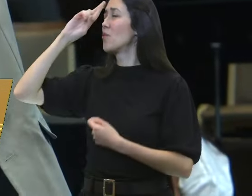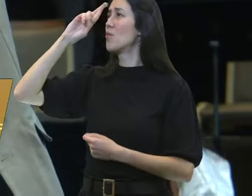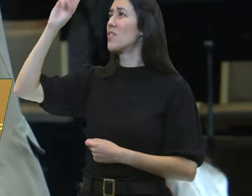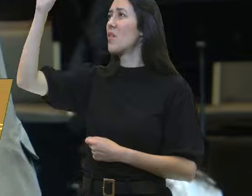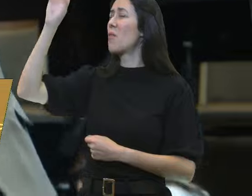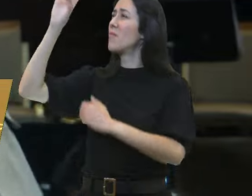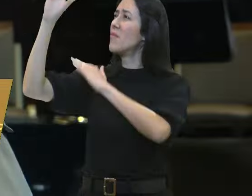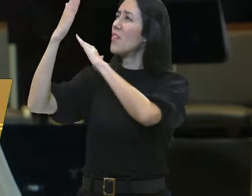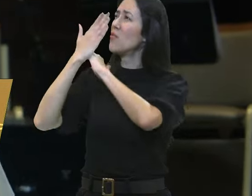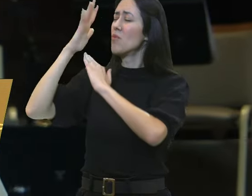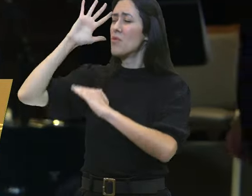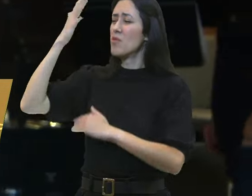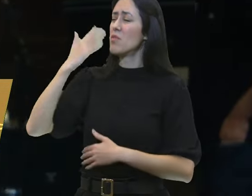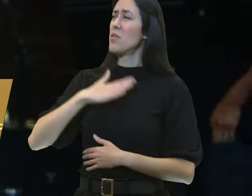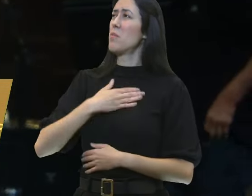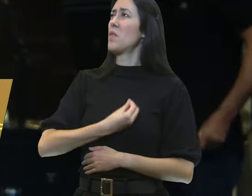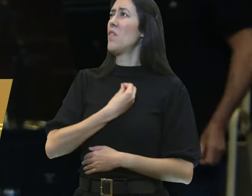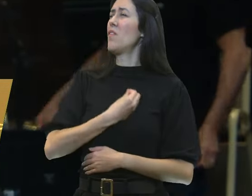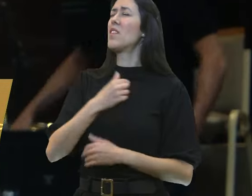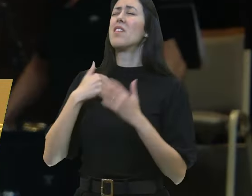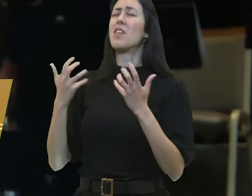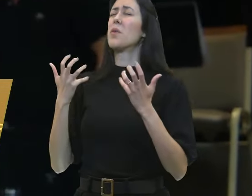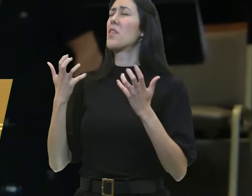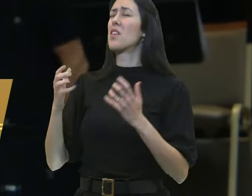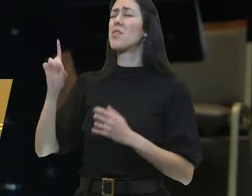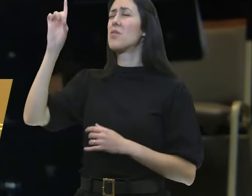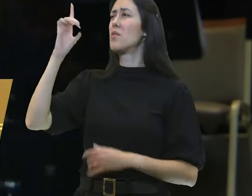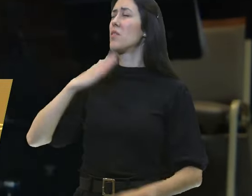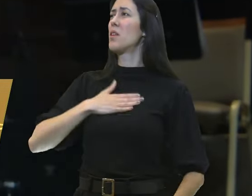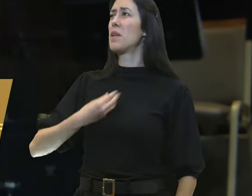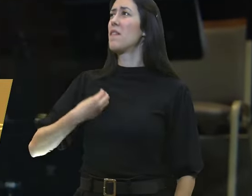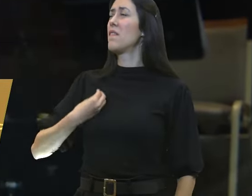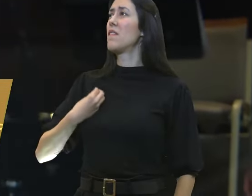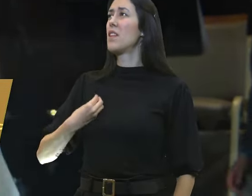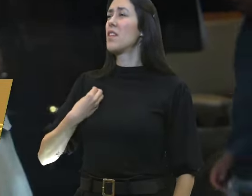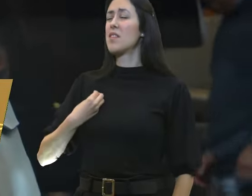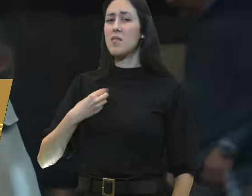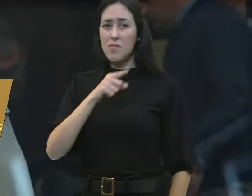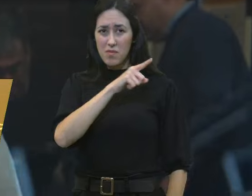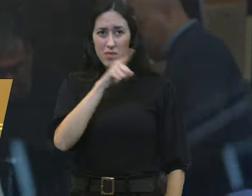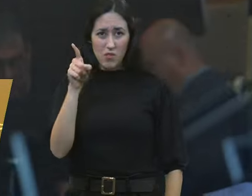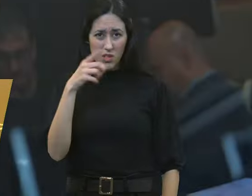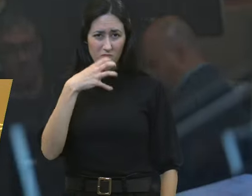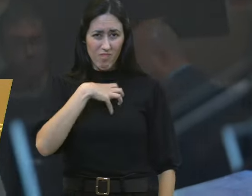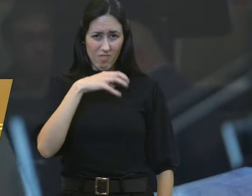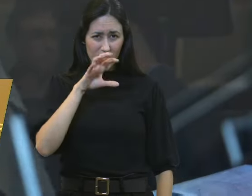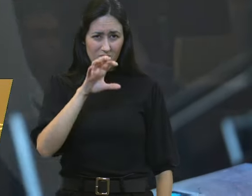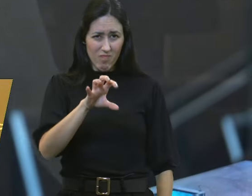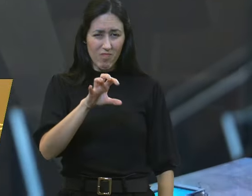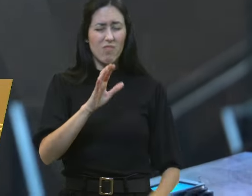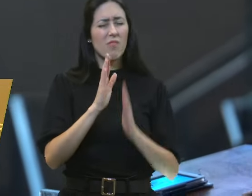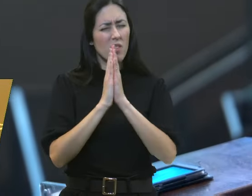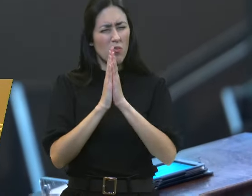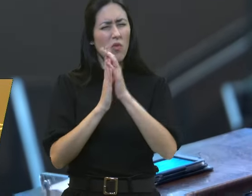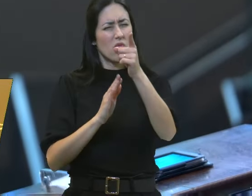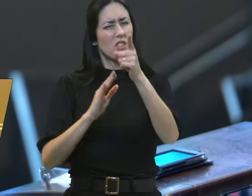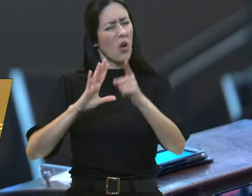solução para a minha vida, eu te quero na minha história. Você é uma dessas pessoas, eu queria que você corajosamente,